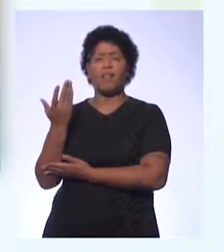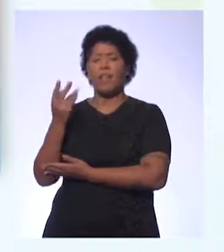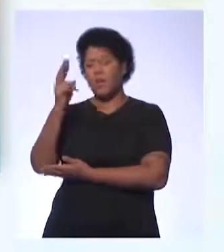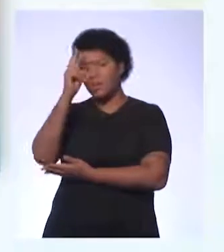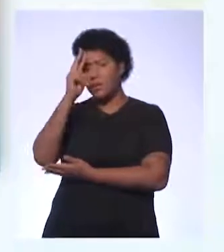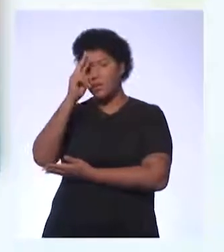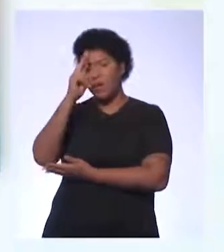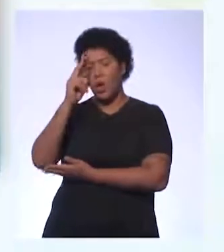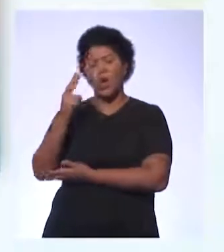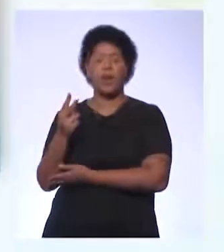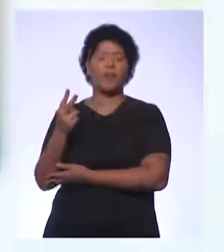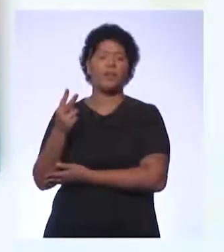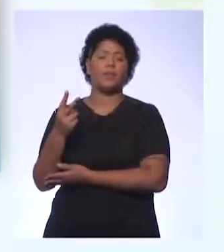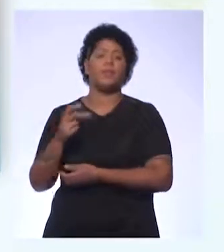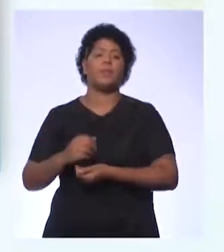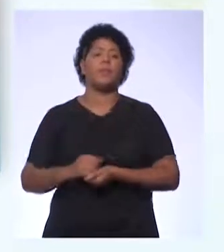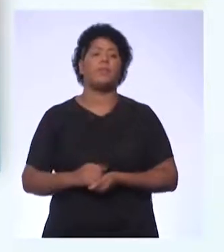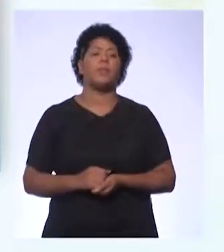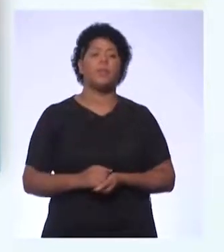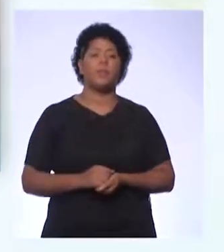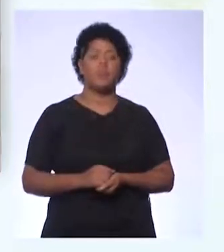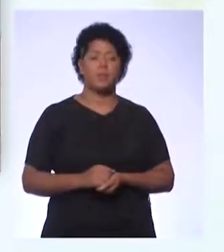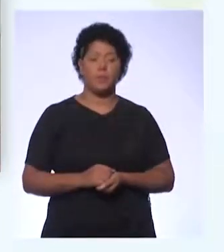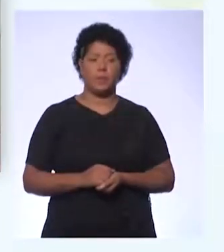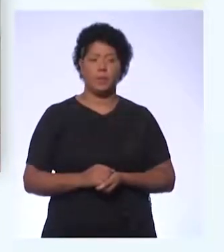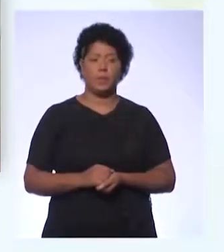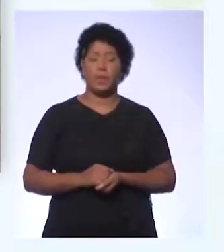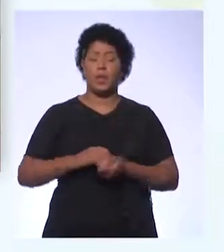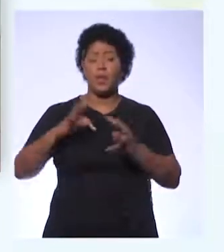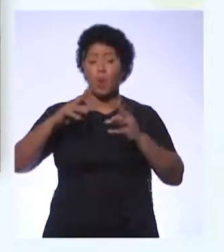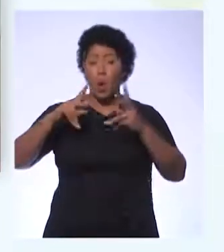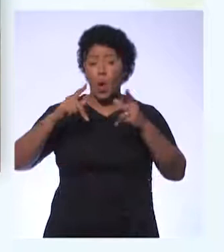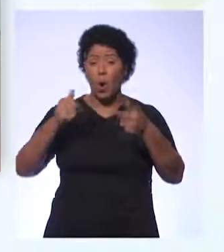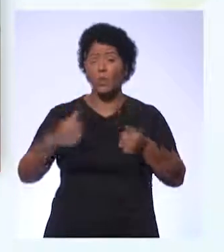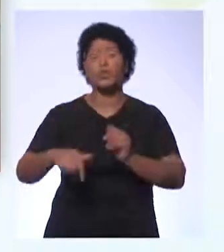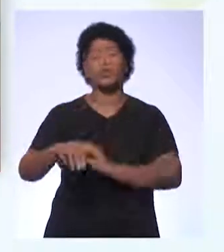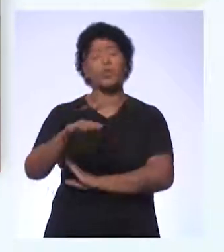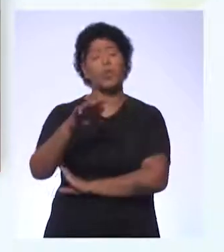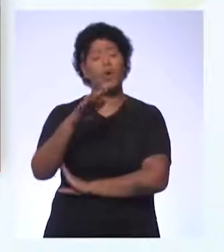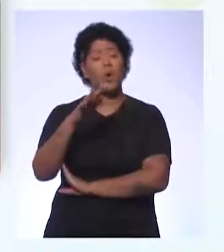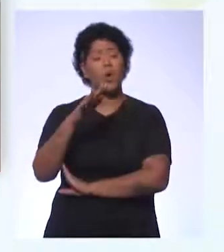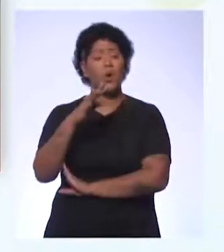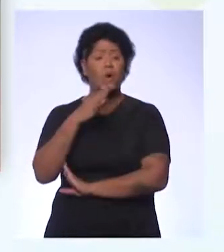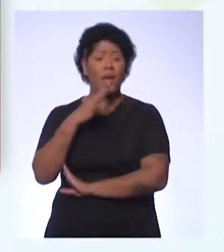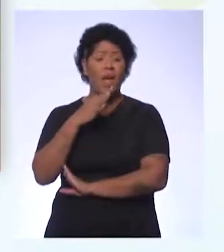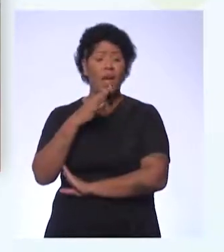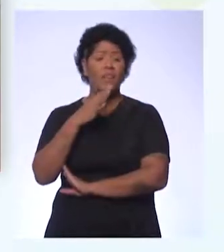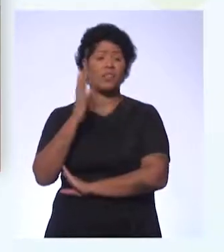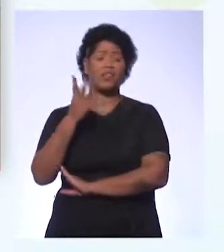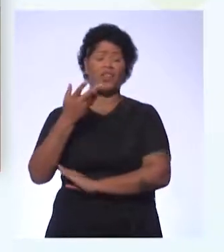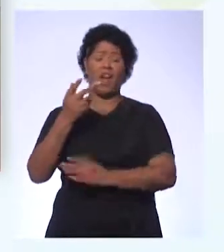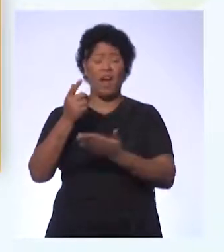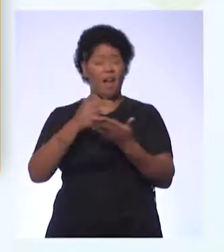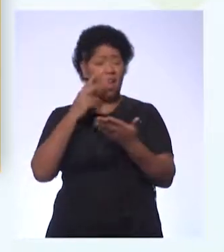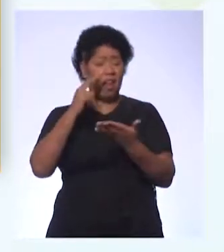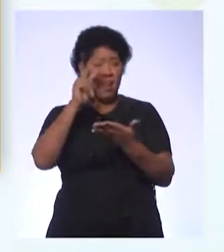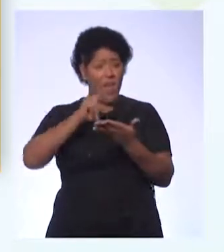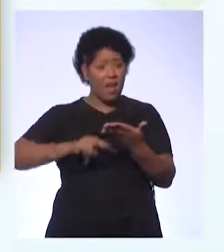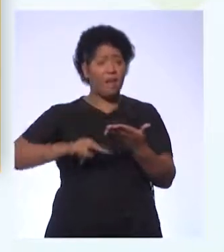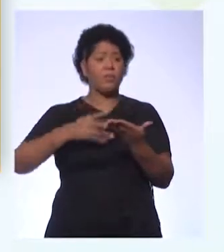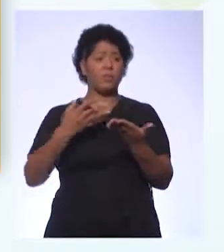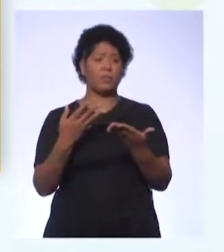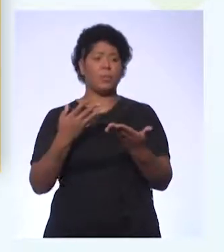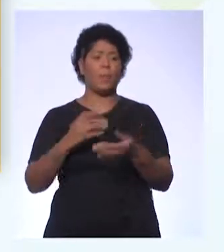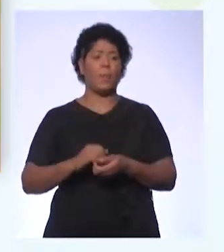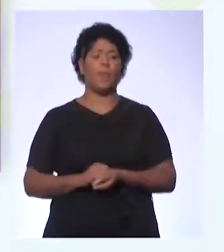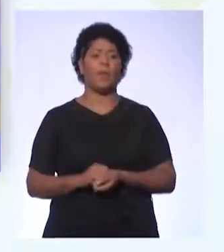tão conhecidos que até mesmo quem nunca leu as 1.500 páginas do livro de Cervantes já ouviu falar deles. É um